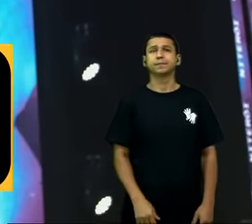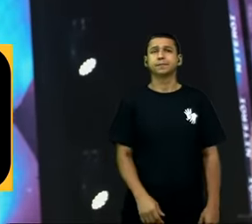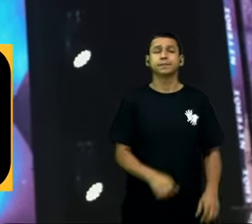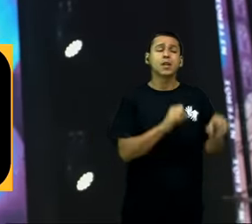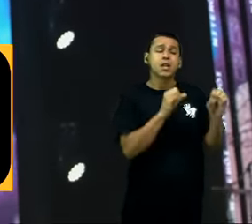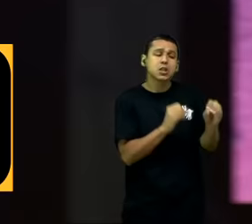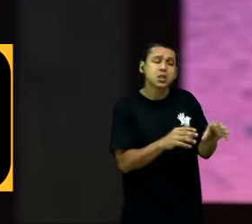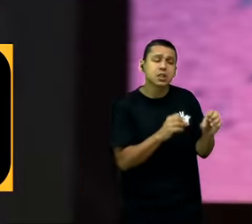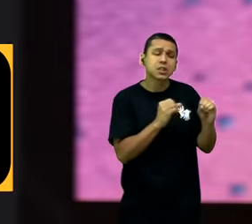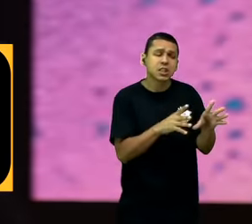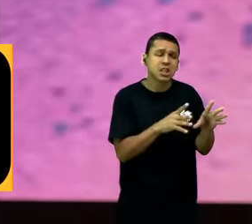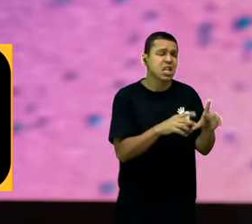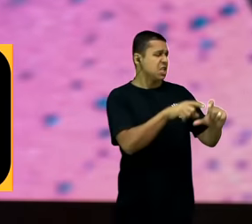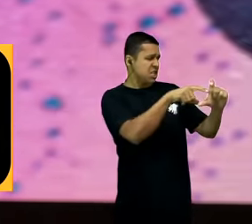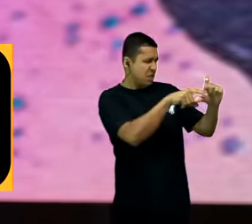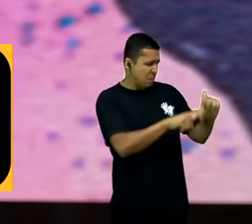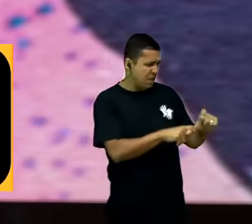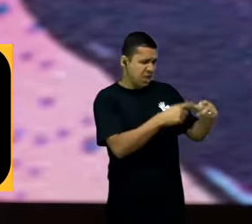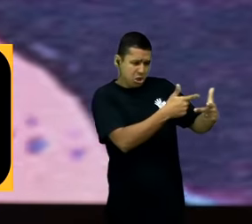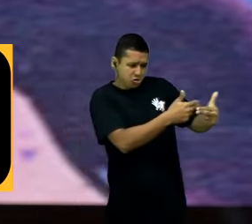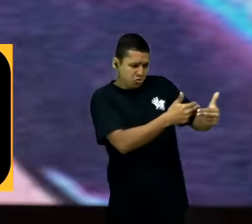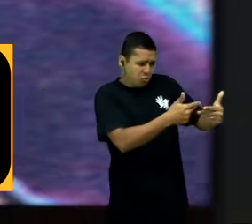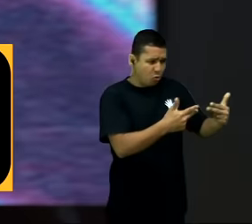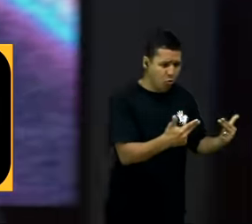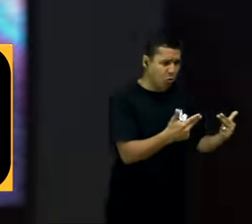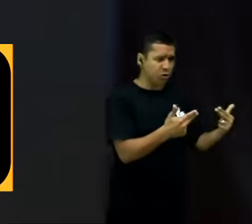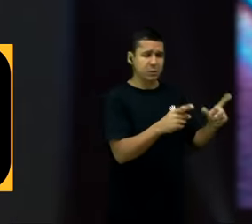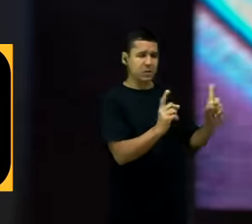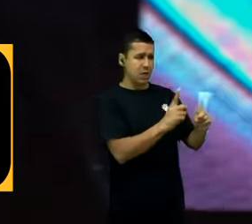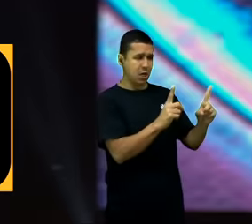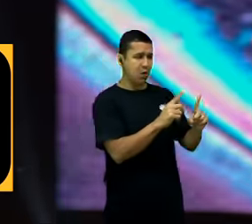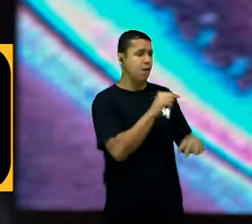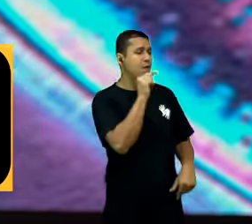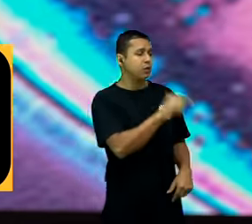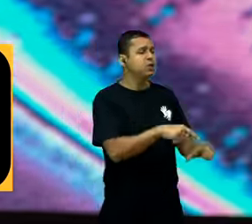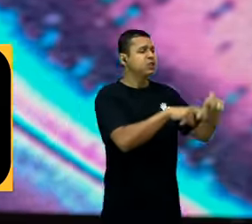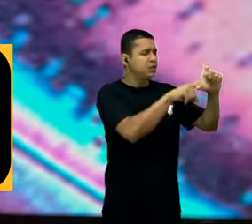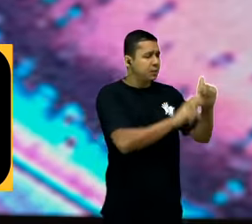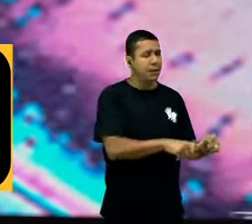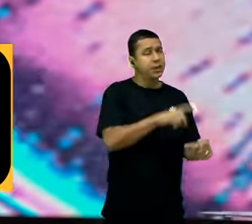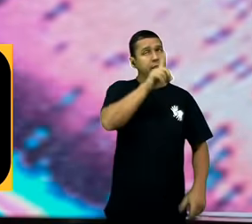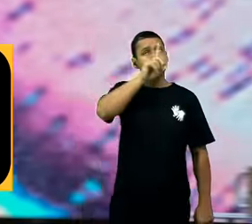ensinar você a não depender de coisa, vou ensinar você a depender de alguém.